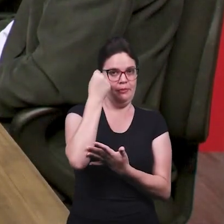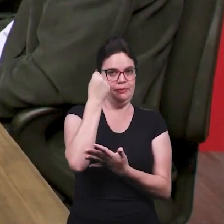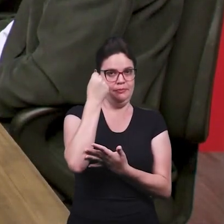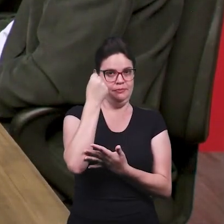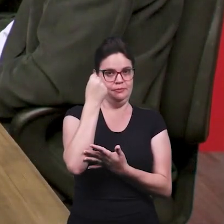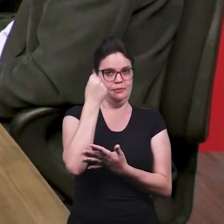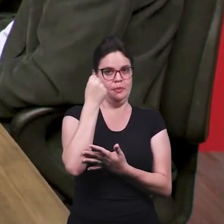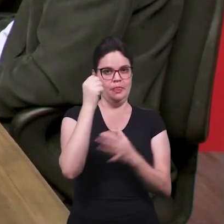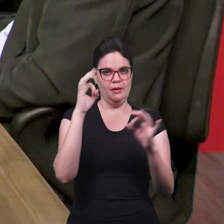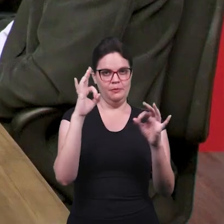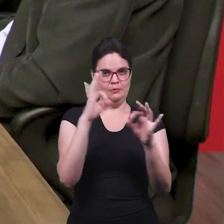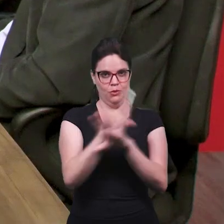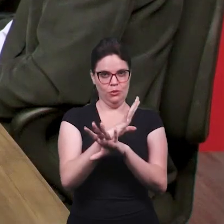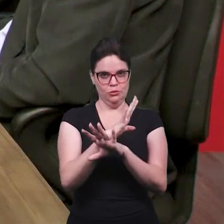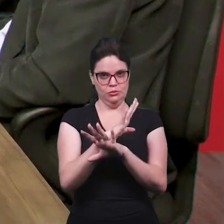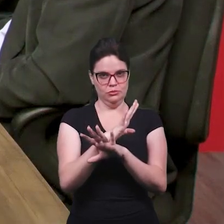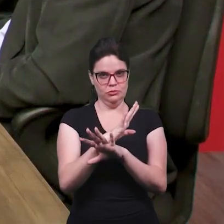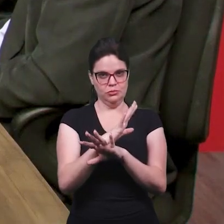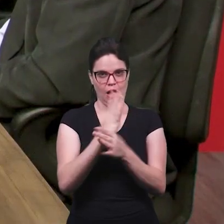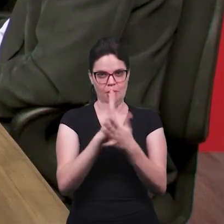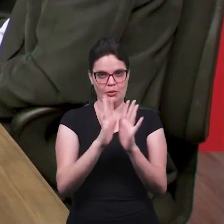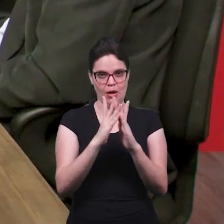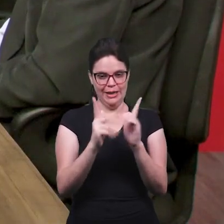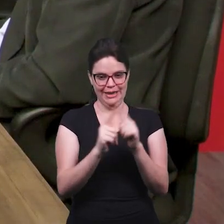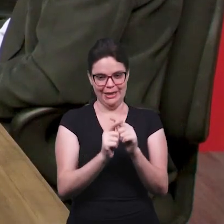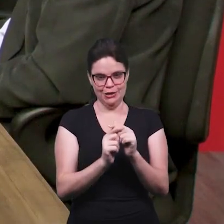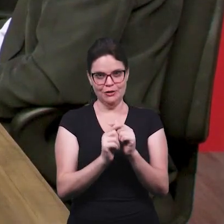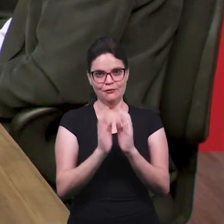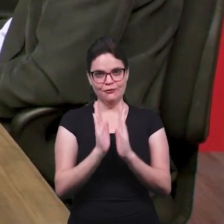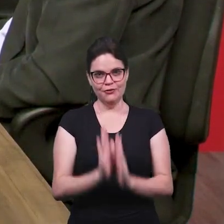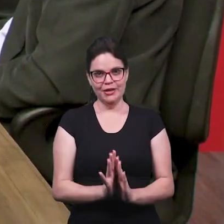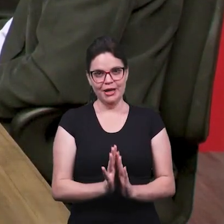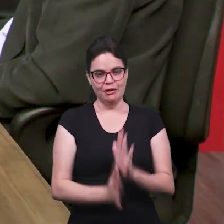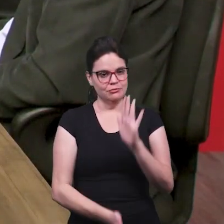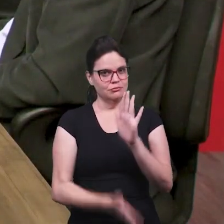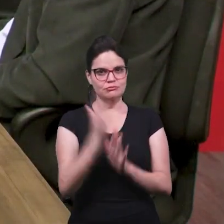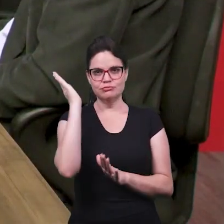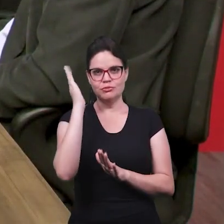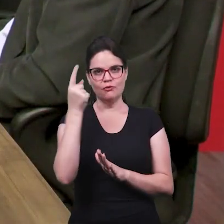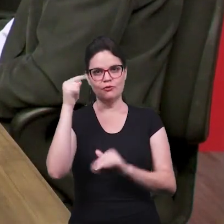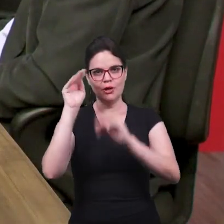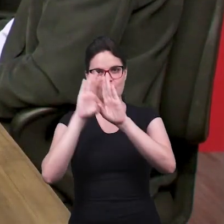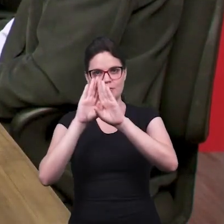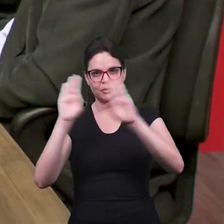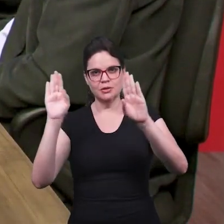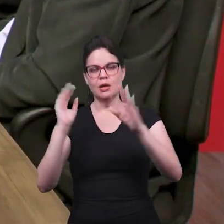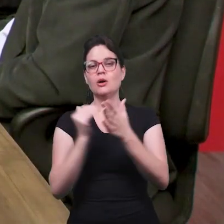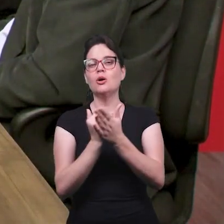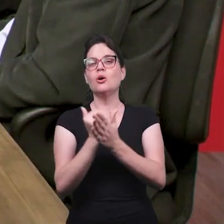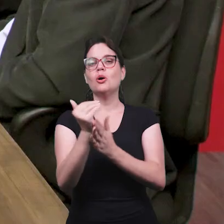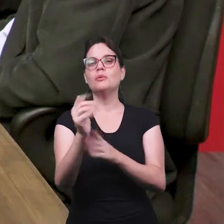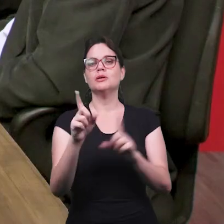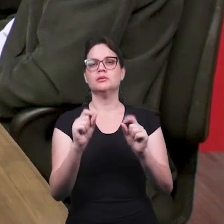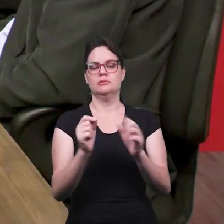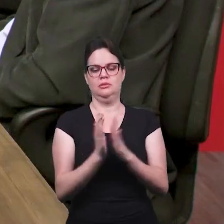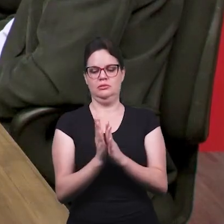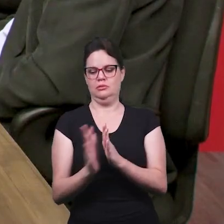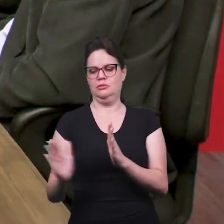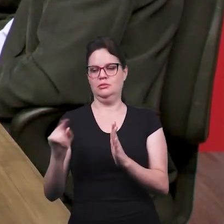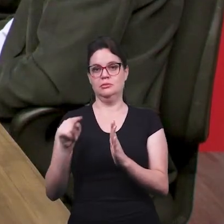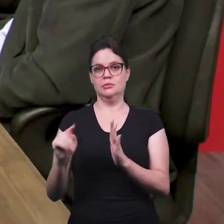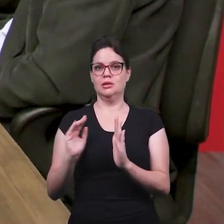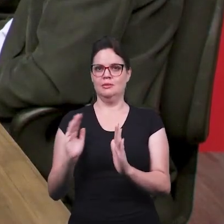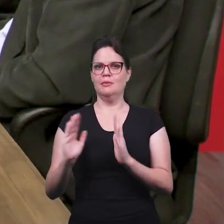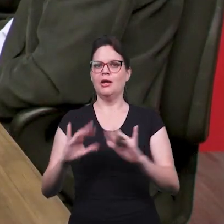esse período, que é um período que a palavra ela descreve a respeito disso. Eu até vou ler um